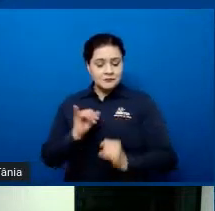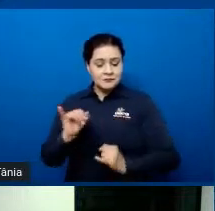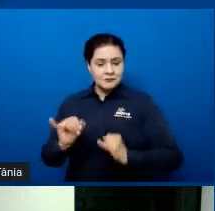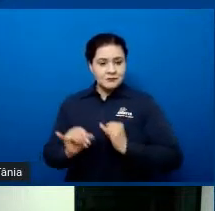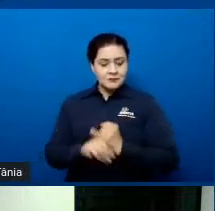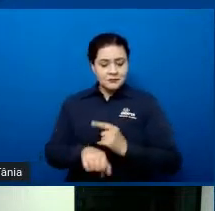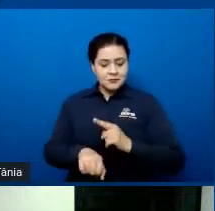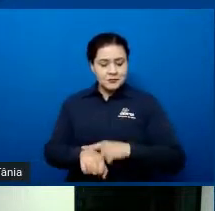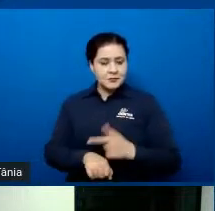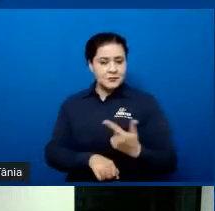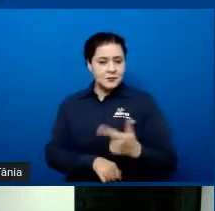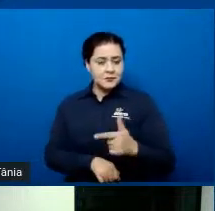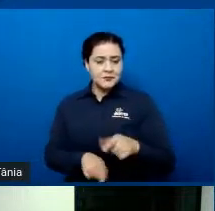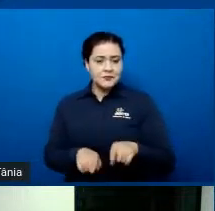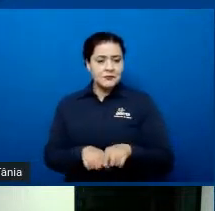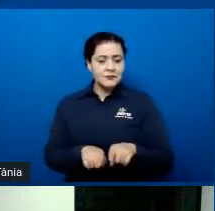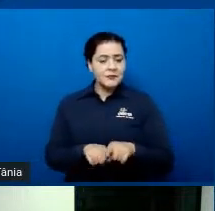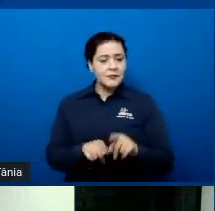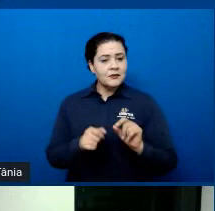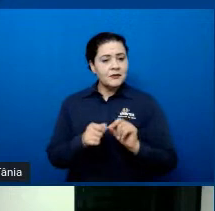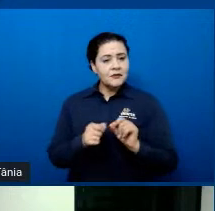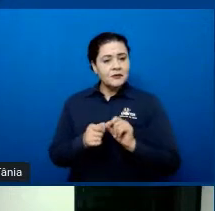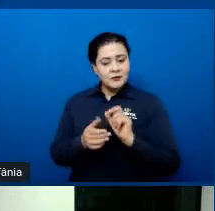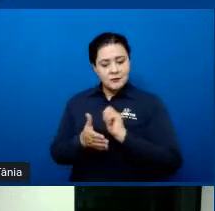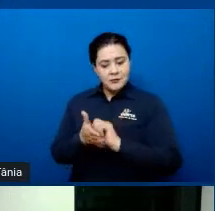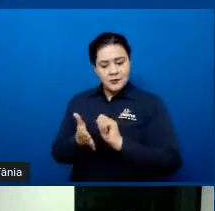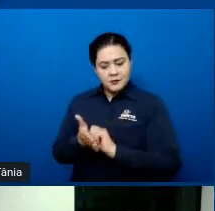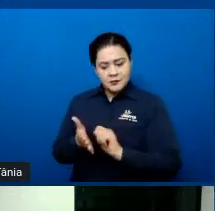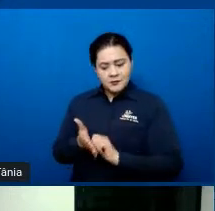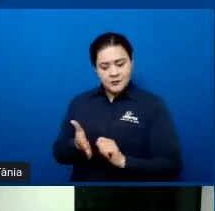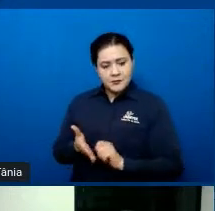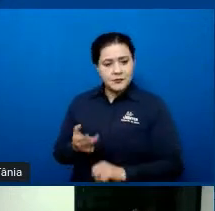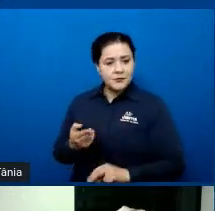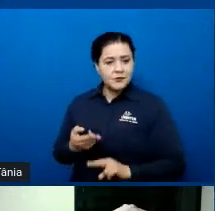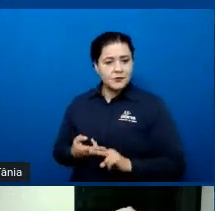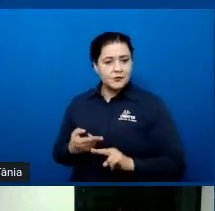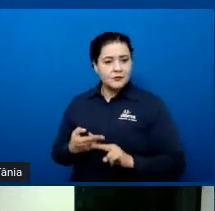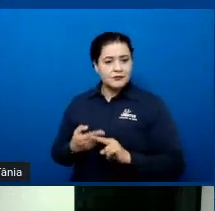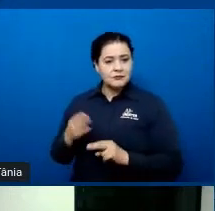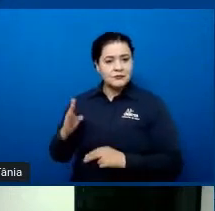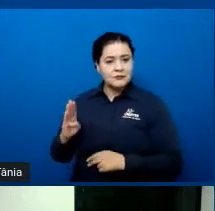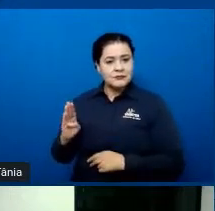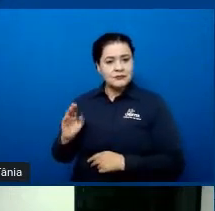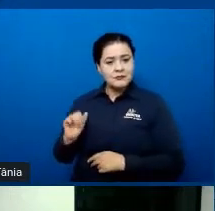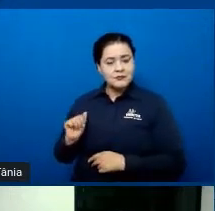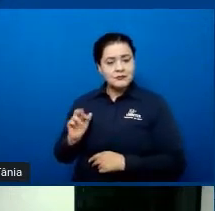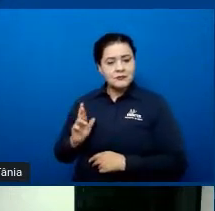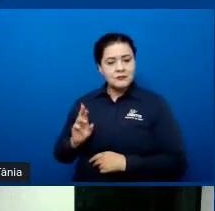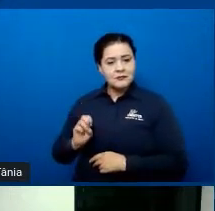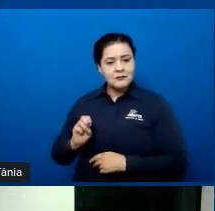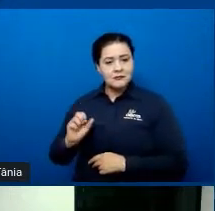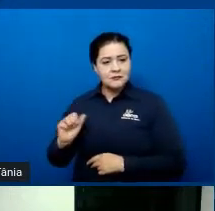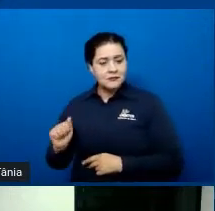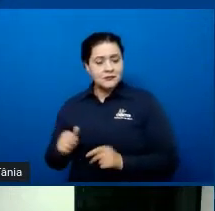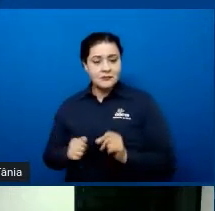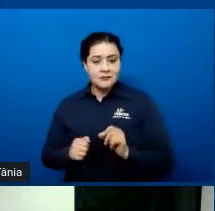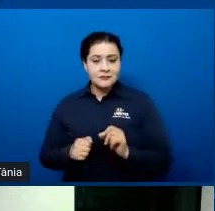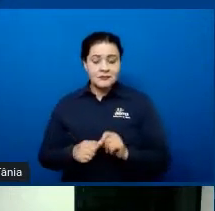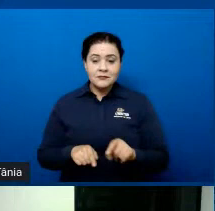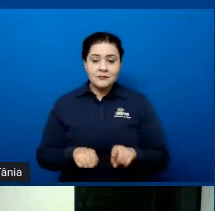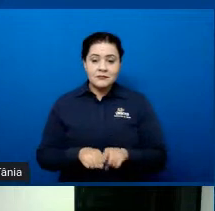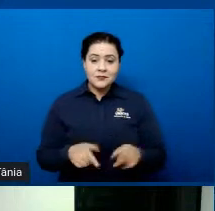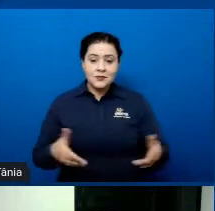fazia catalogação, né? De acordo, utilizávamos lá a Barça na época, me lembro bem, para fazer isso aí. E hoje o